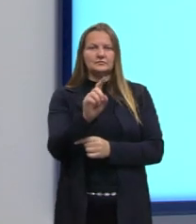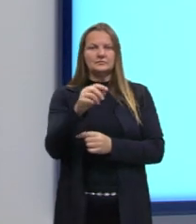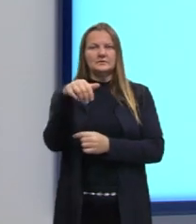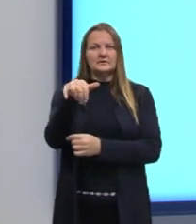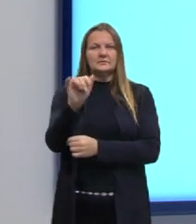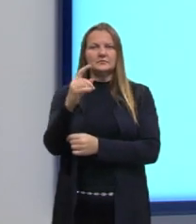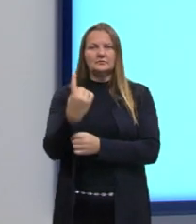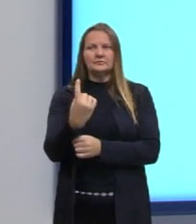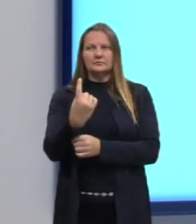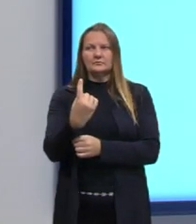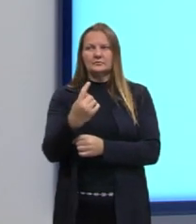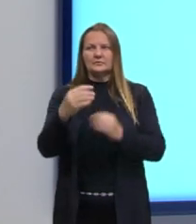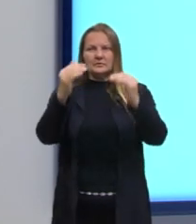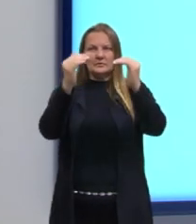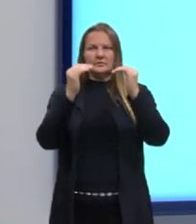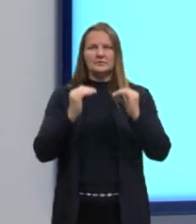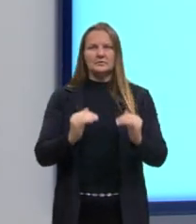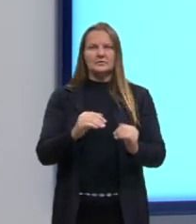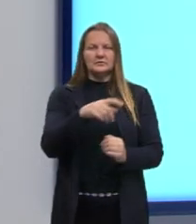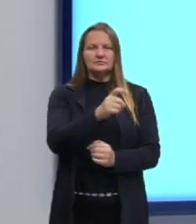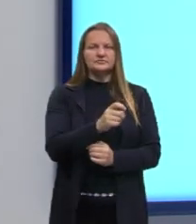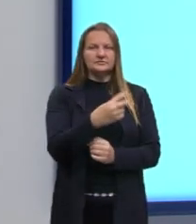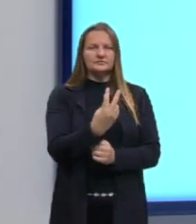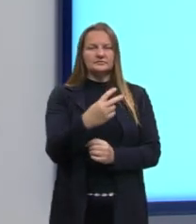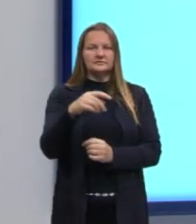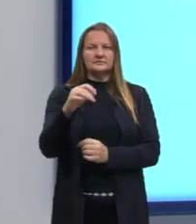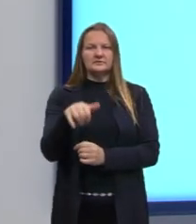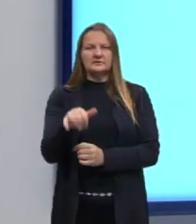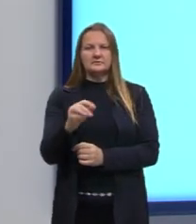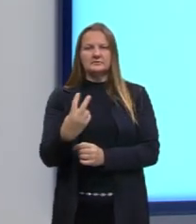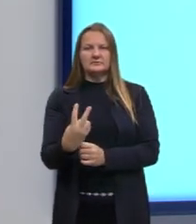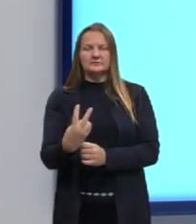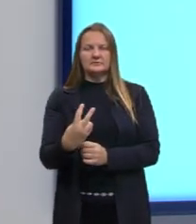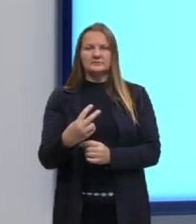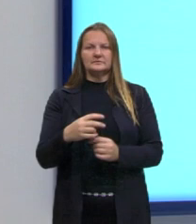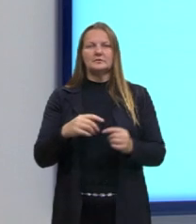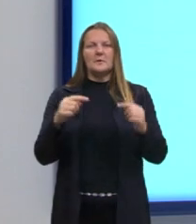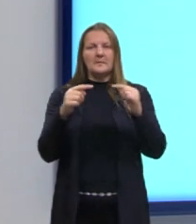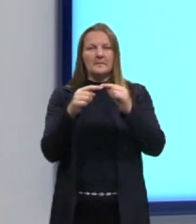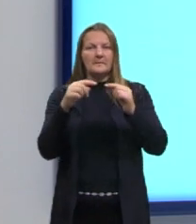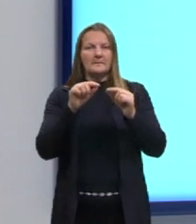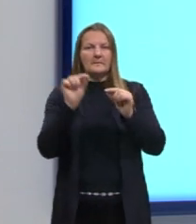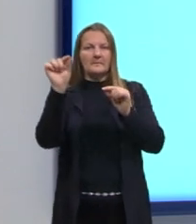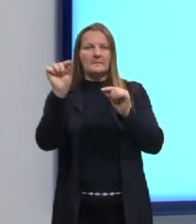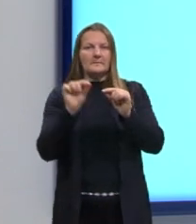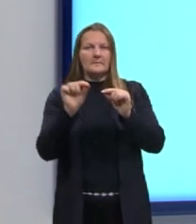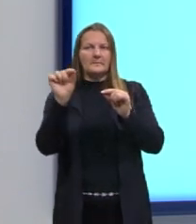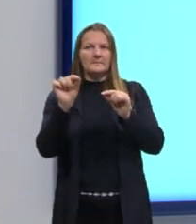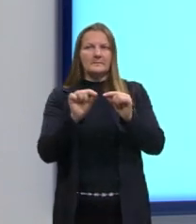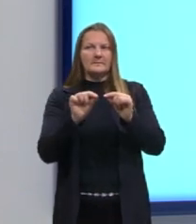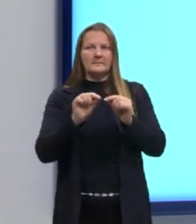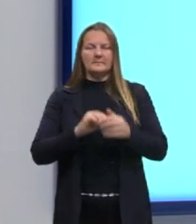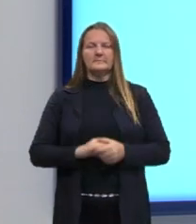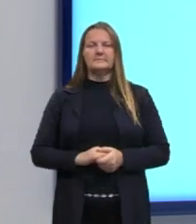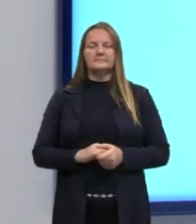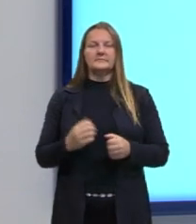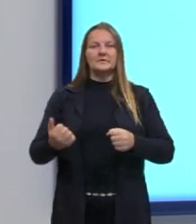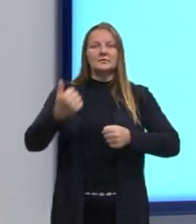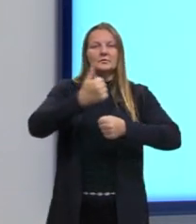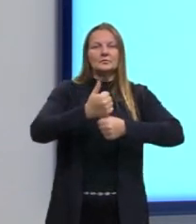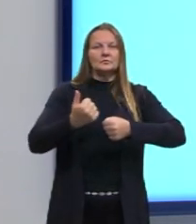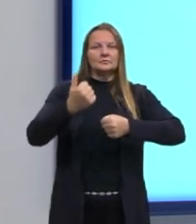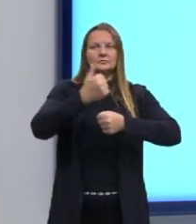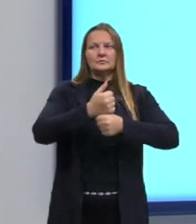y1 o X2 Y2 seriam as coordenadas desses dois pontos então substituindo